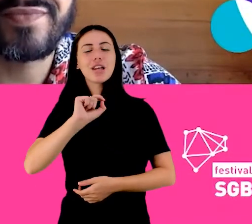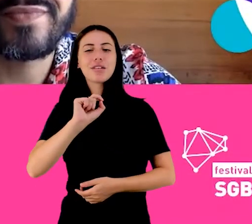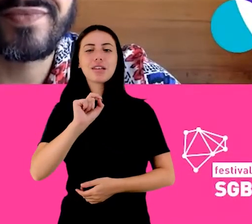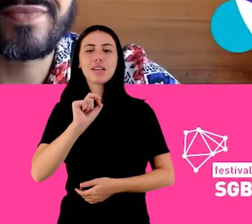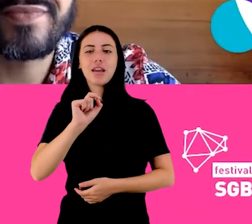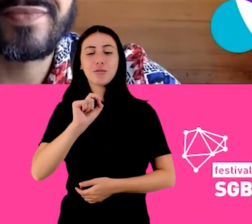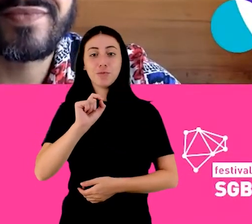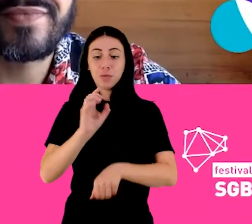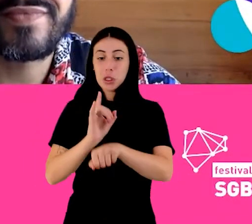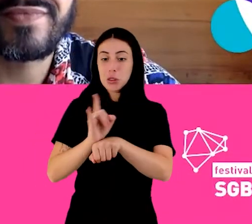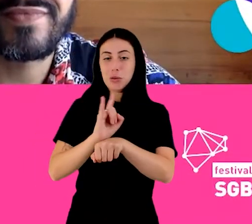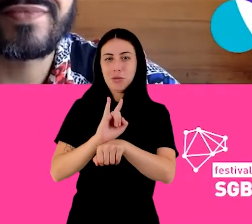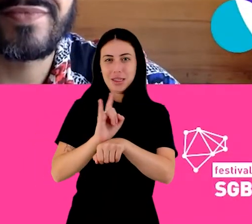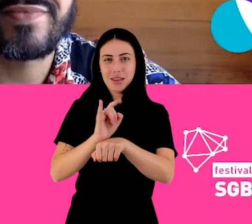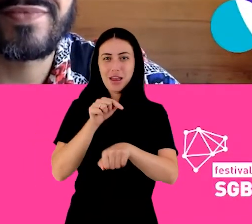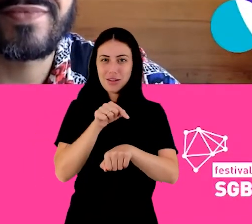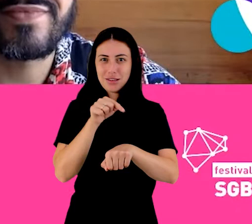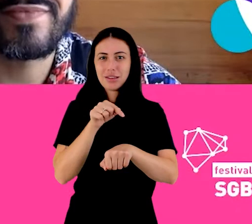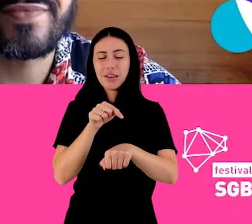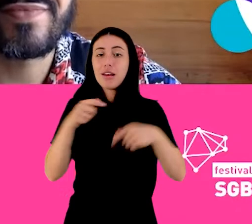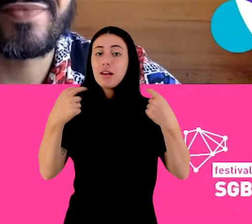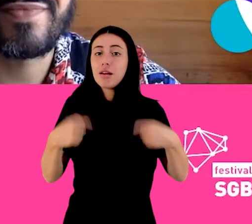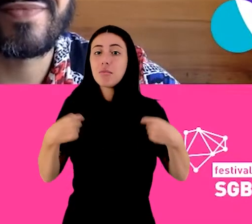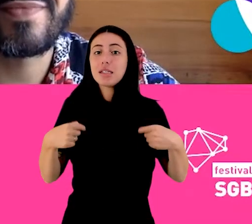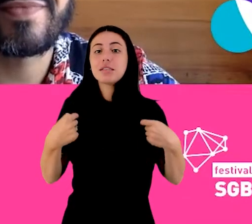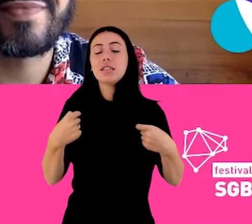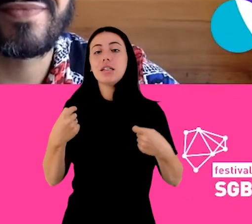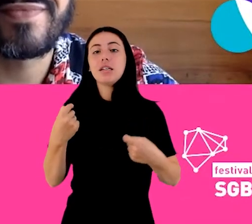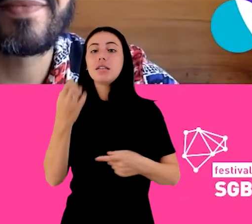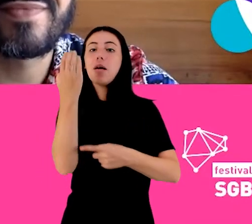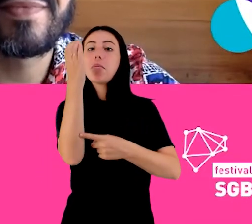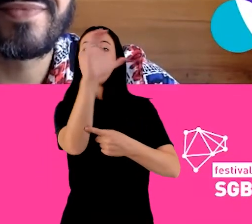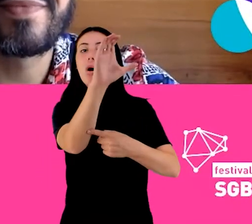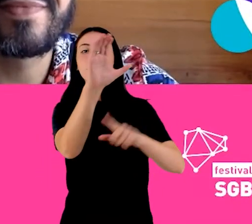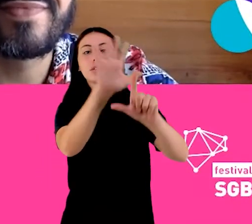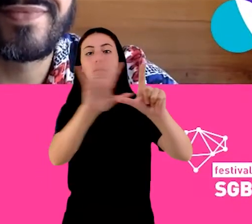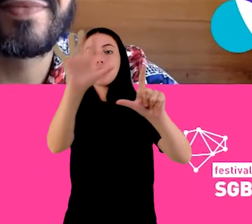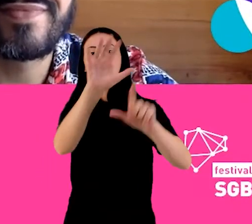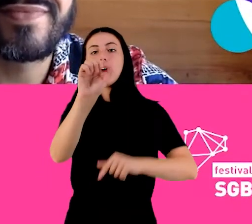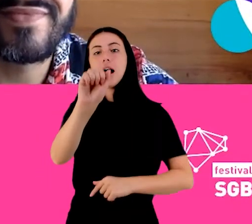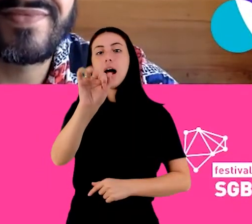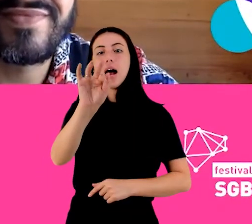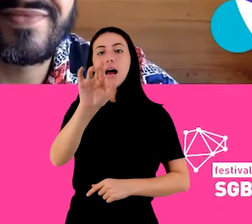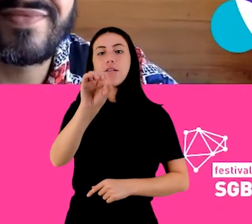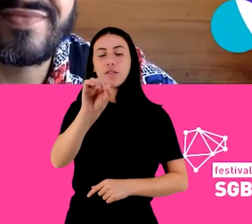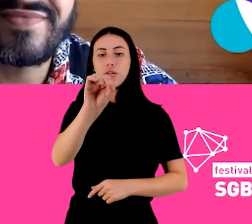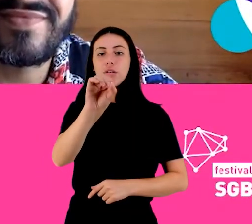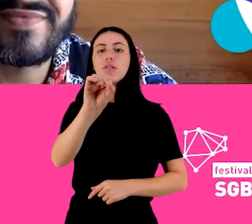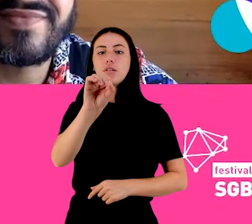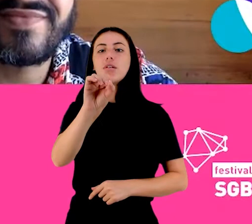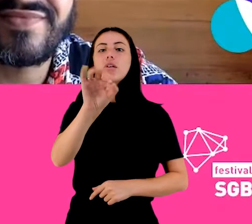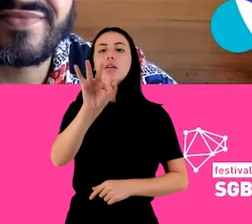não estão acontecendo presenciais, exceto as exibições da OAB, porque eles estão fazendo presencial por conta Mas, assim,